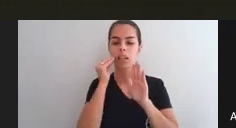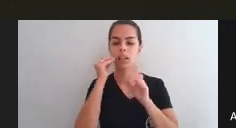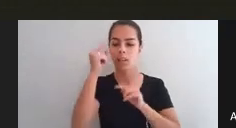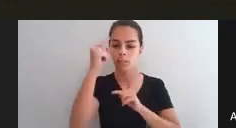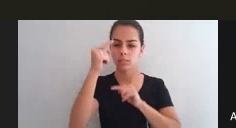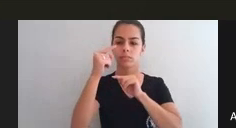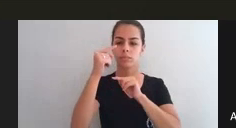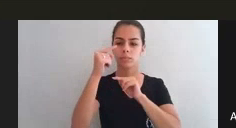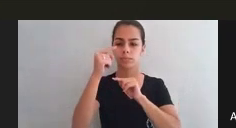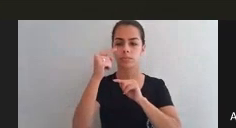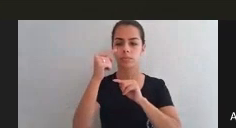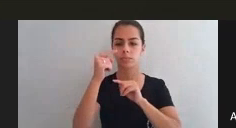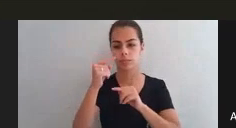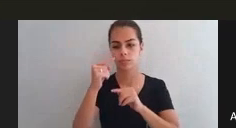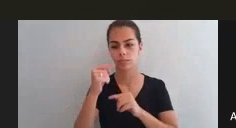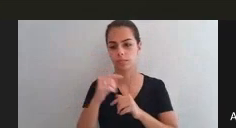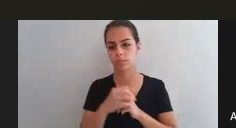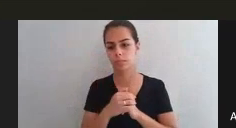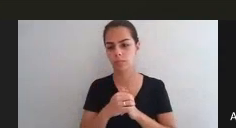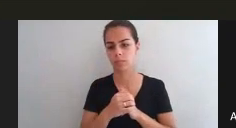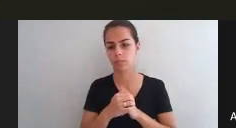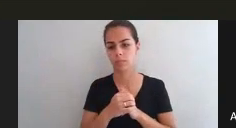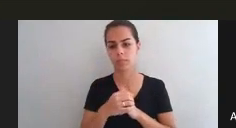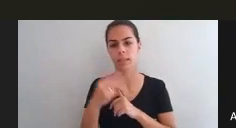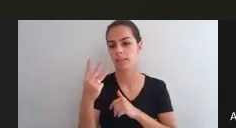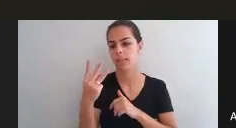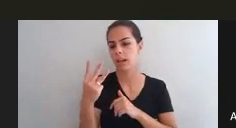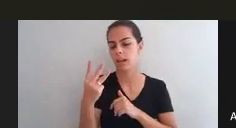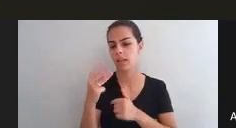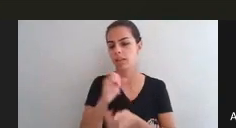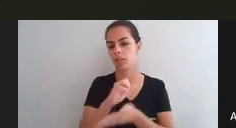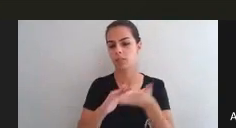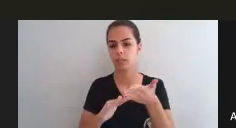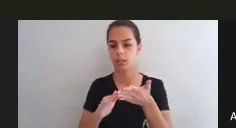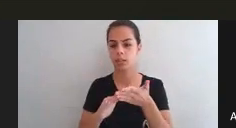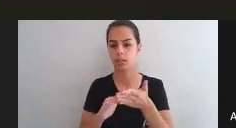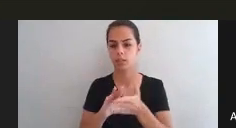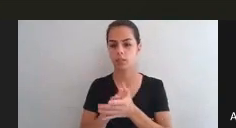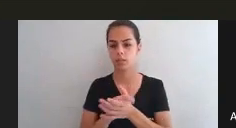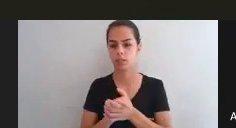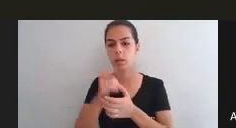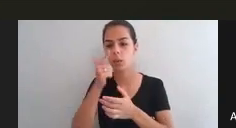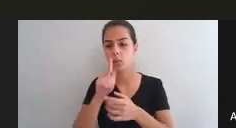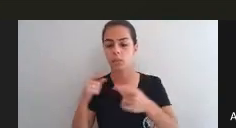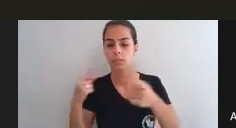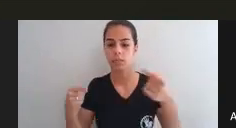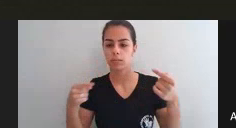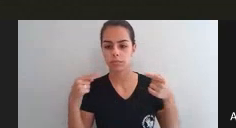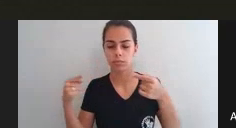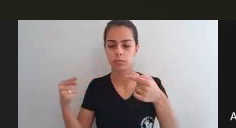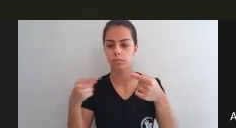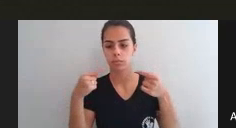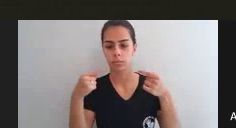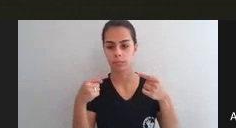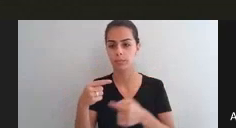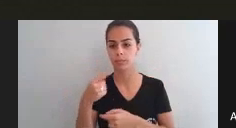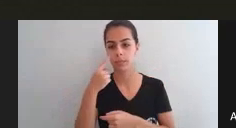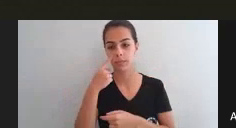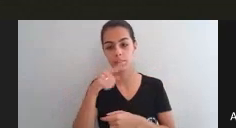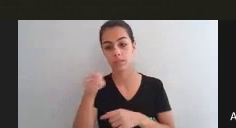lista para, no máximo, uns 3 exercícios, para a gente ter alguma coisa para discutir e ver se vocês fazem